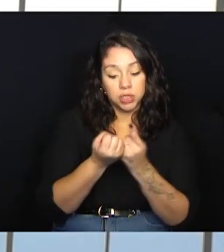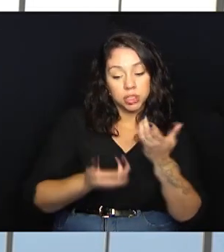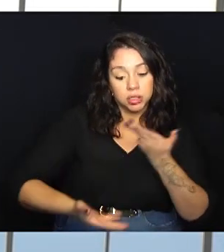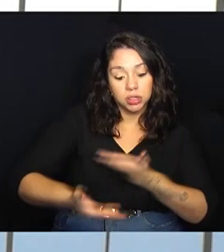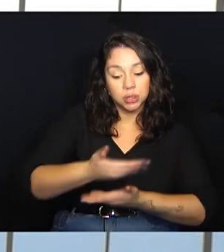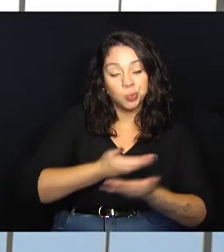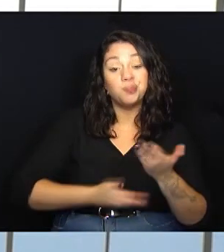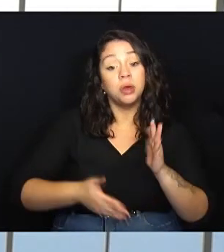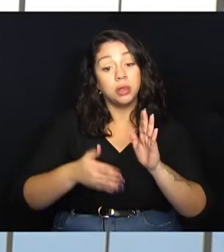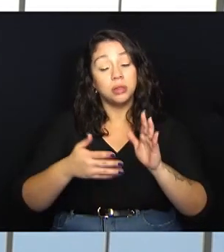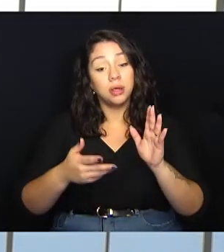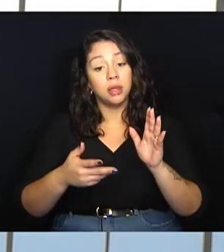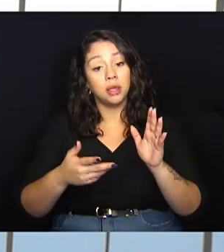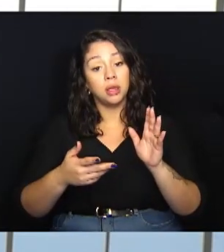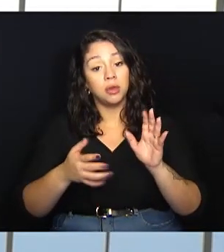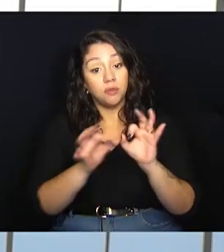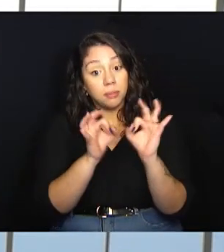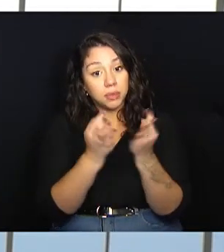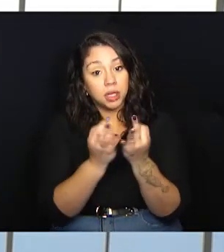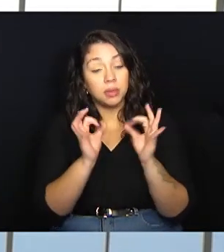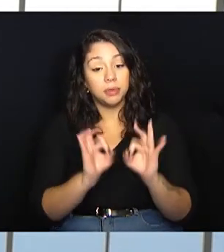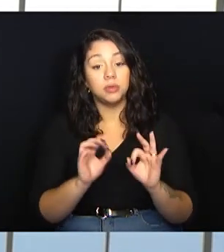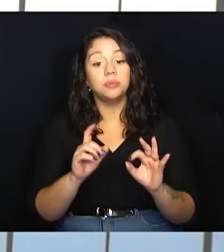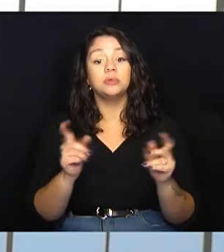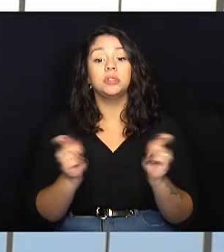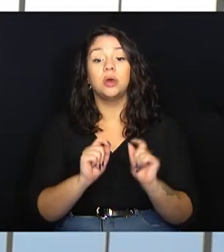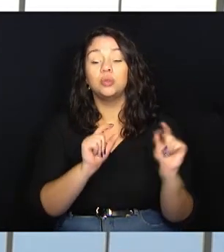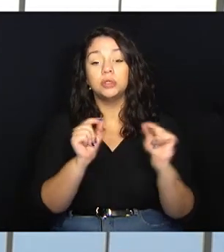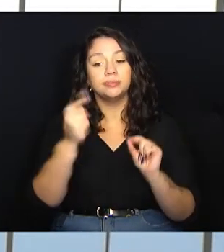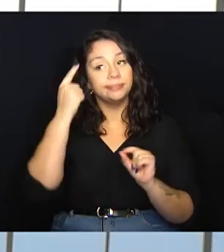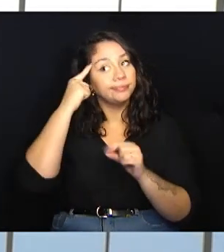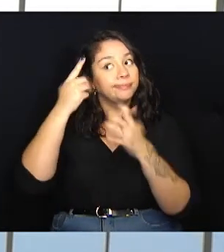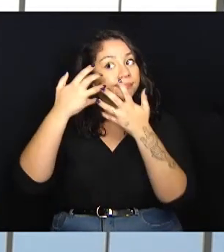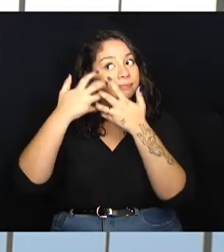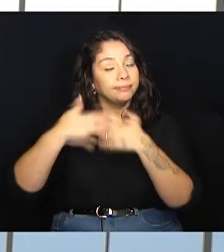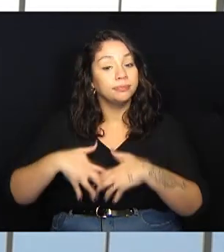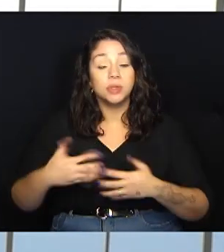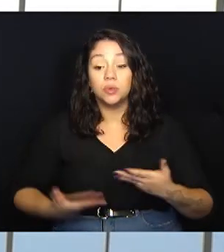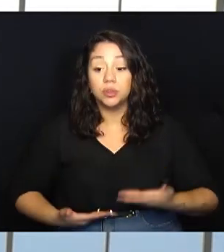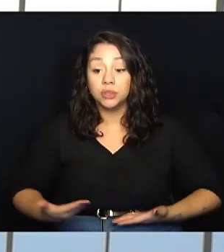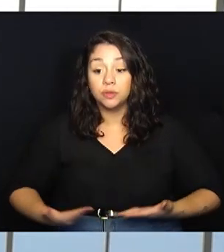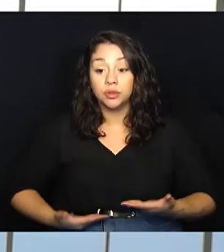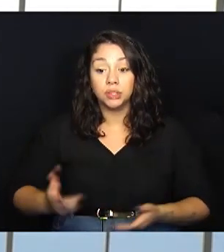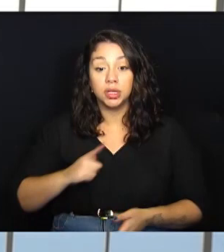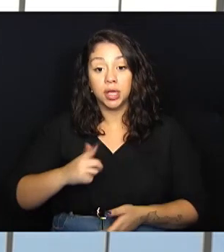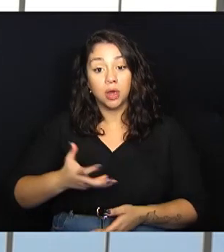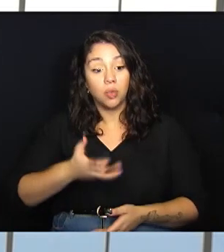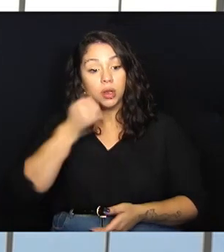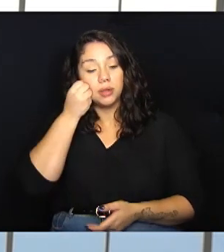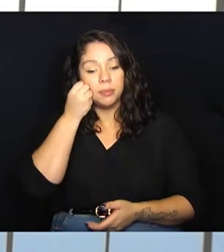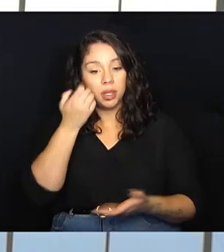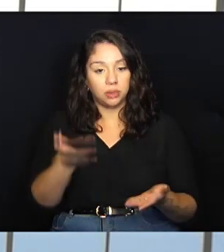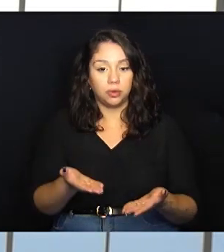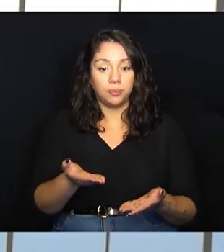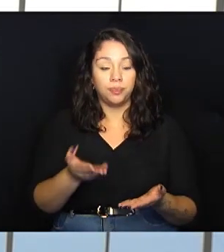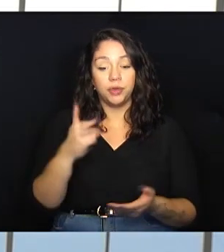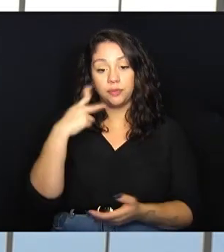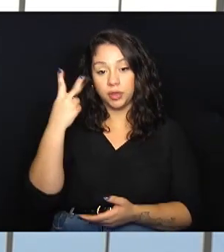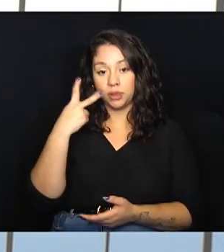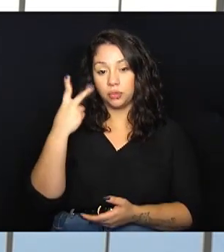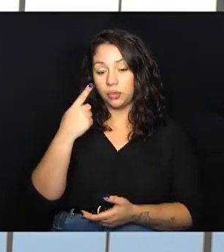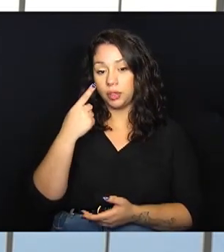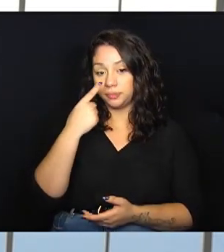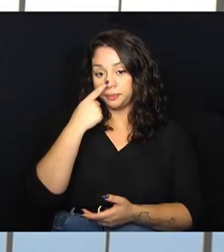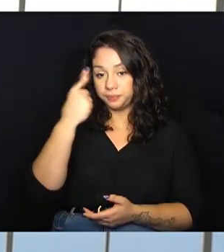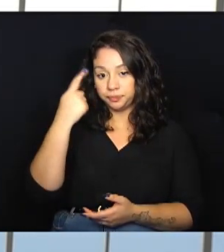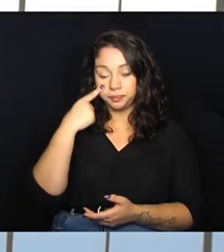própria família, e isso faz com que a gente pense num serviço que acolhe. A família acolhedora é justamente isso, né? A vereadora Débora Palermo trouxe